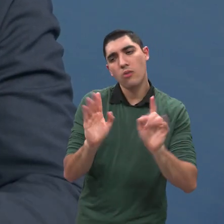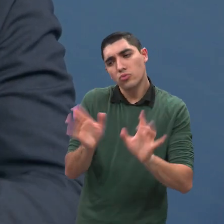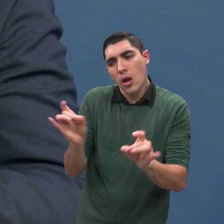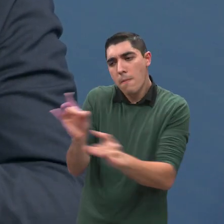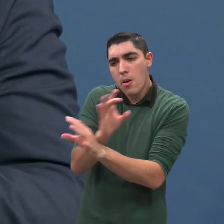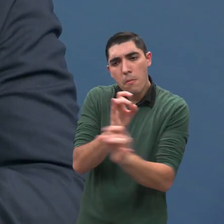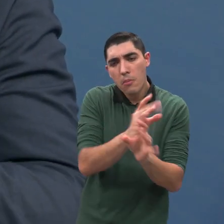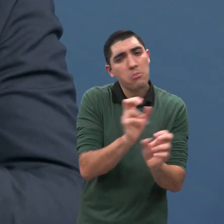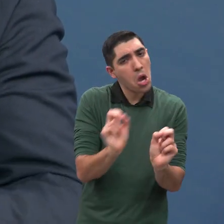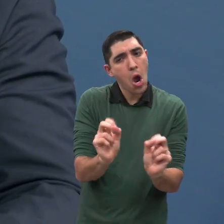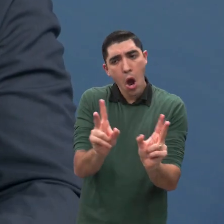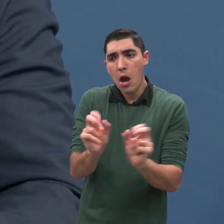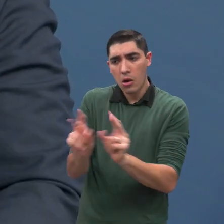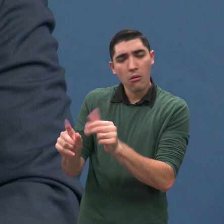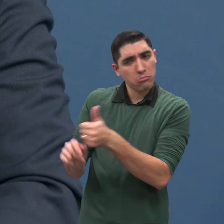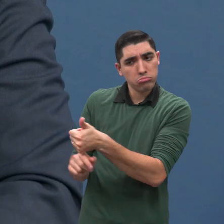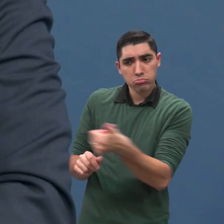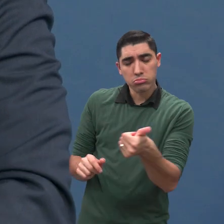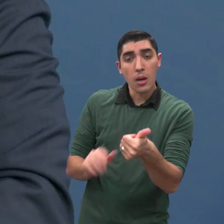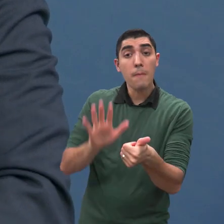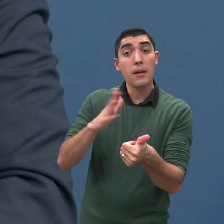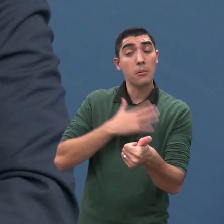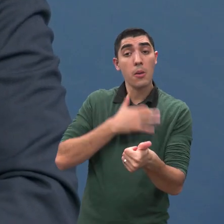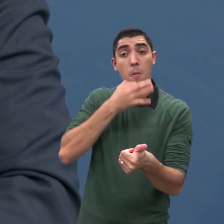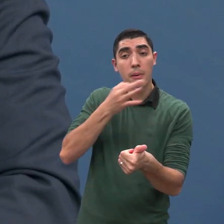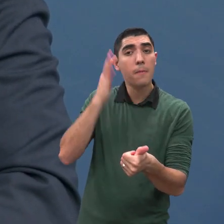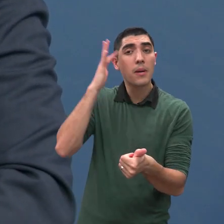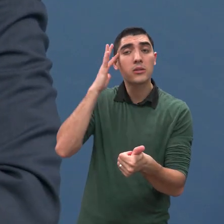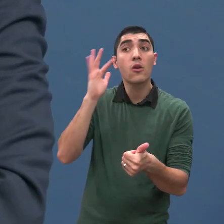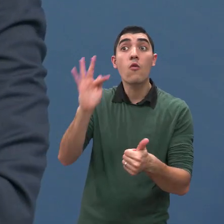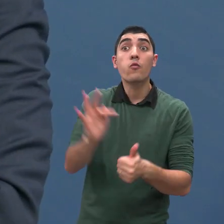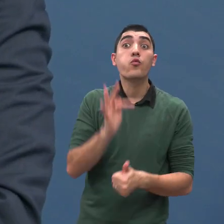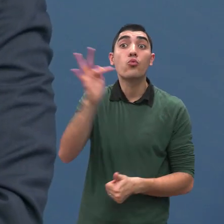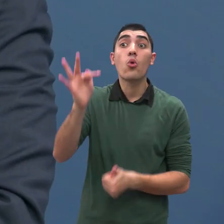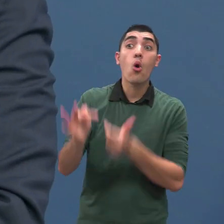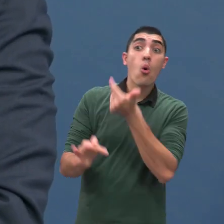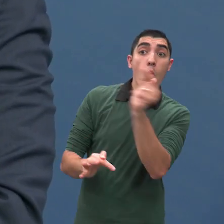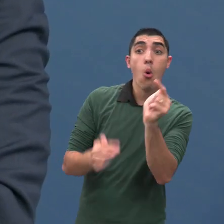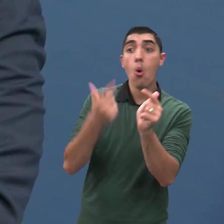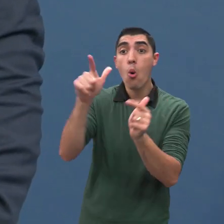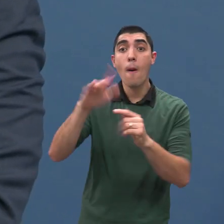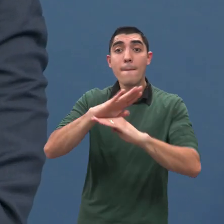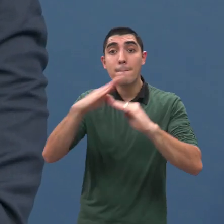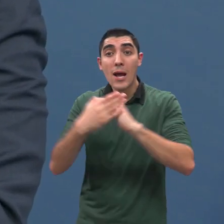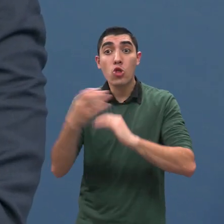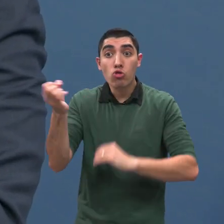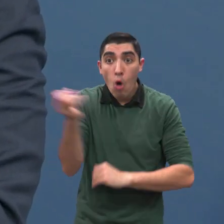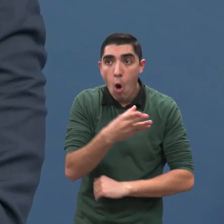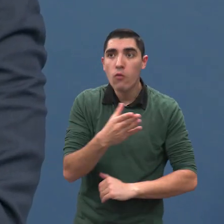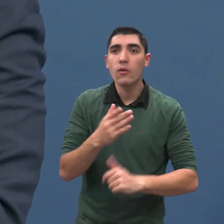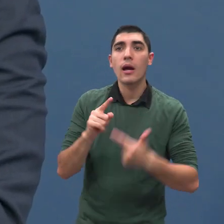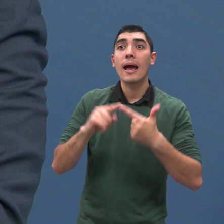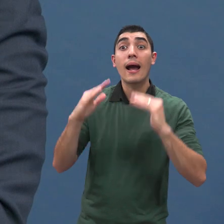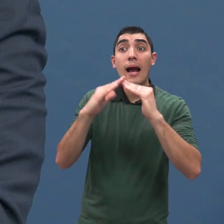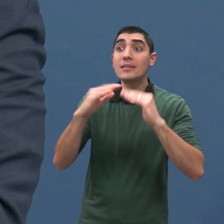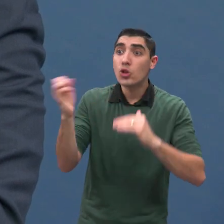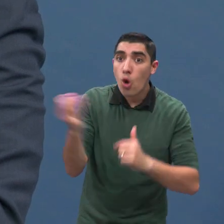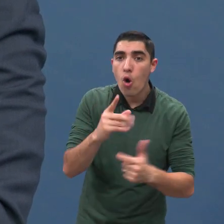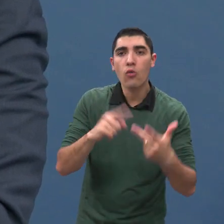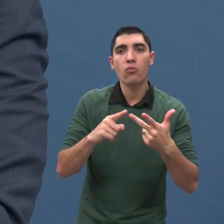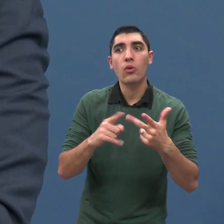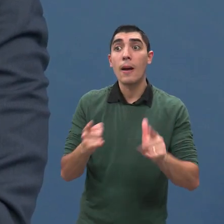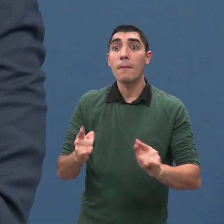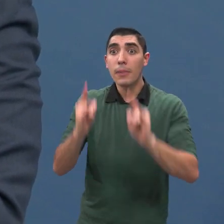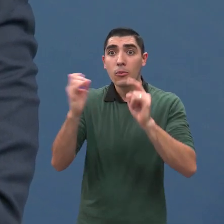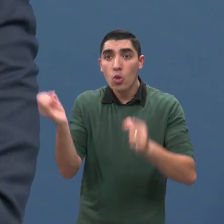da situação, chegou onde está. Mas eu sempre penso assim, no que vai ser feito. Então, vamos dizer, toda a parte que ainda vai